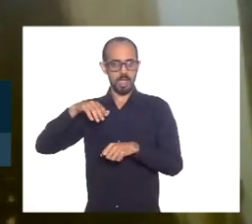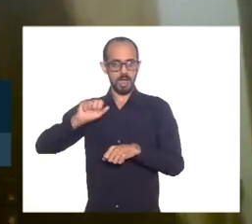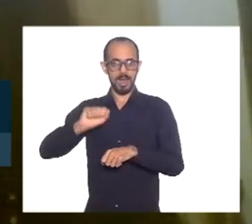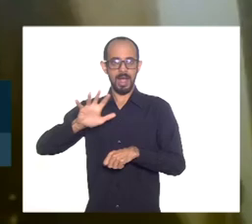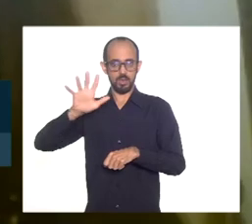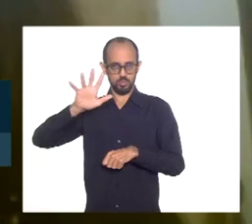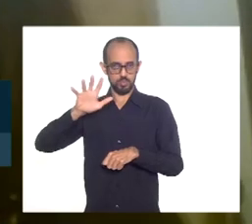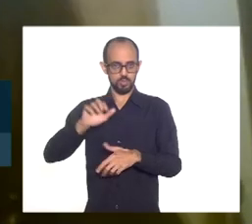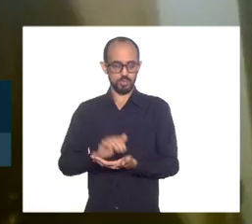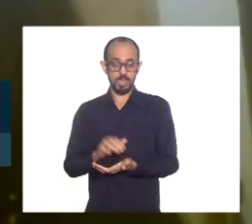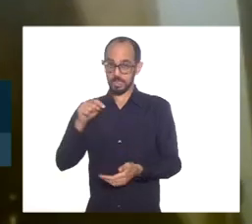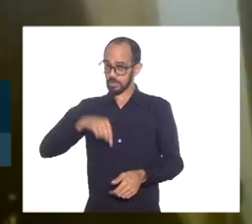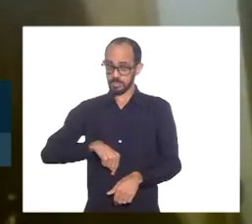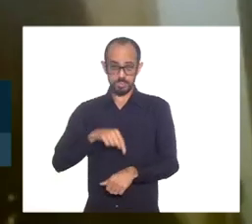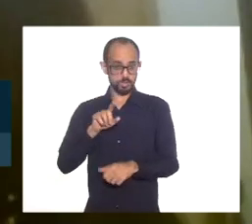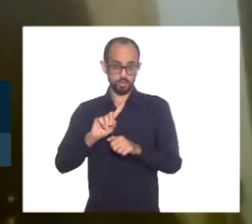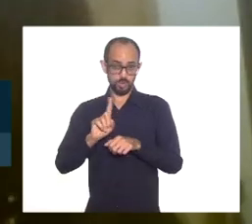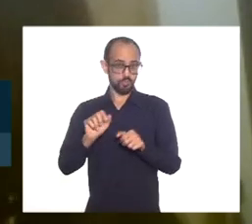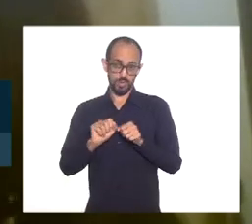prerrogativa. Então,